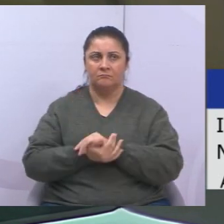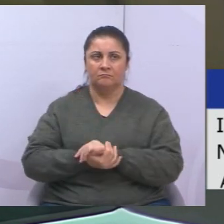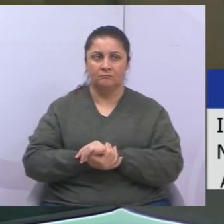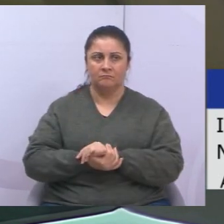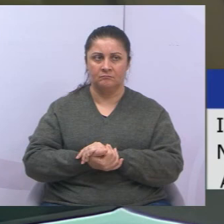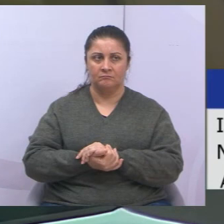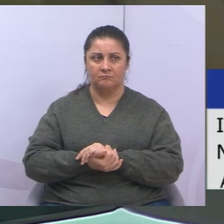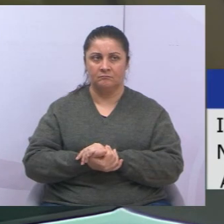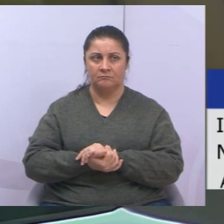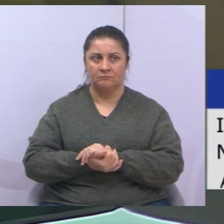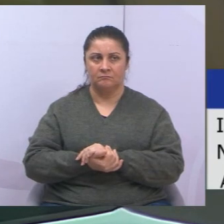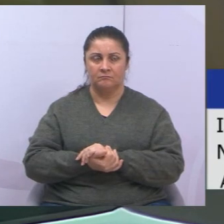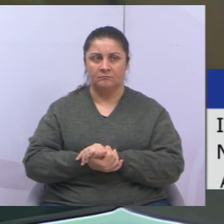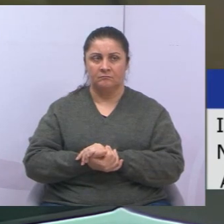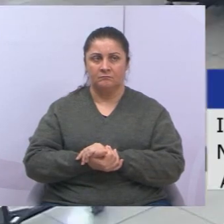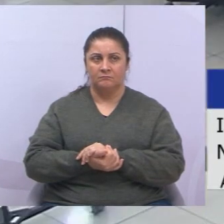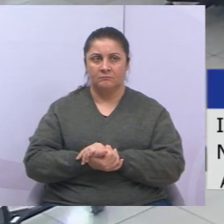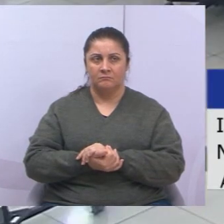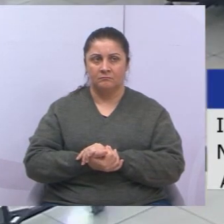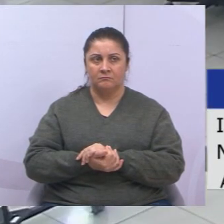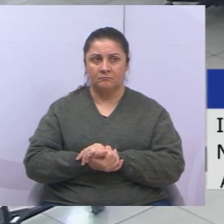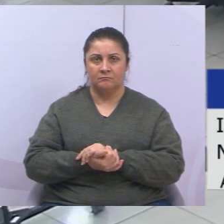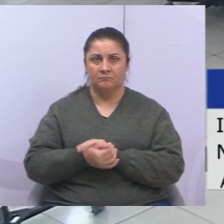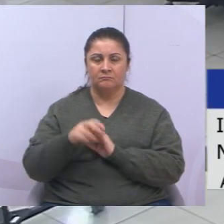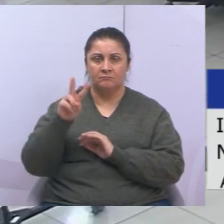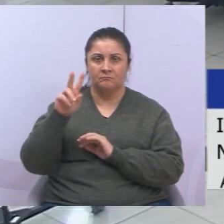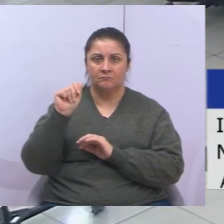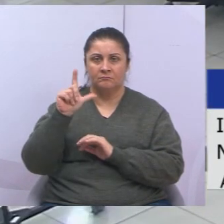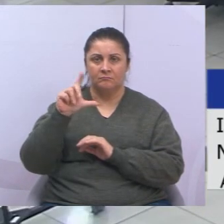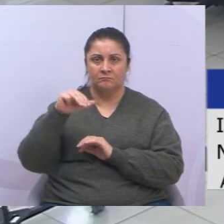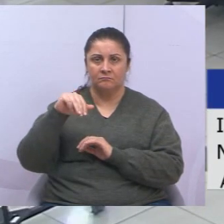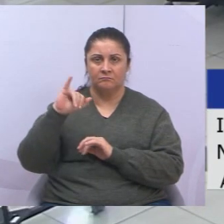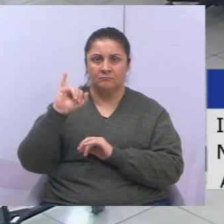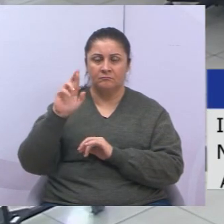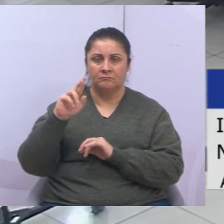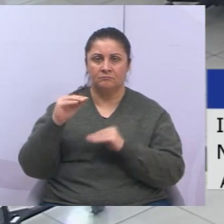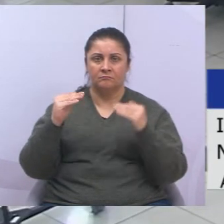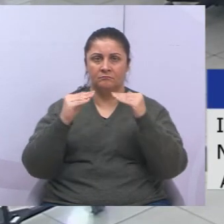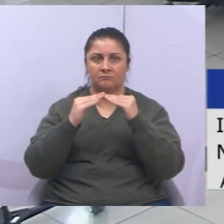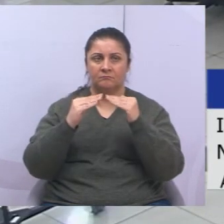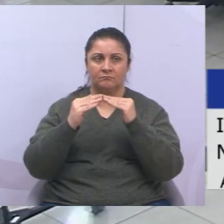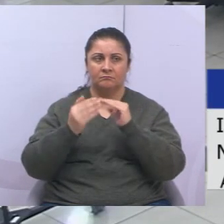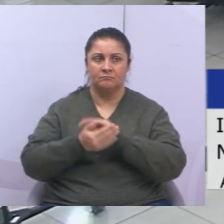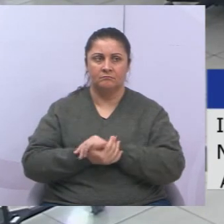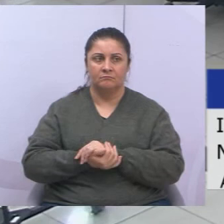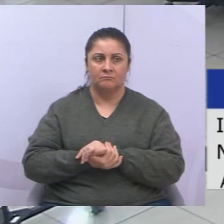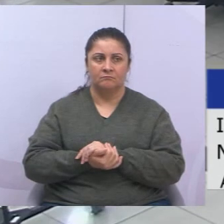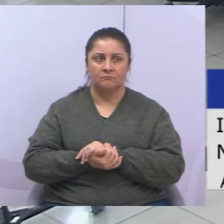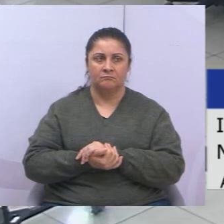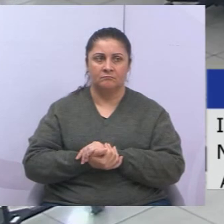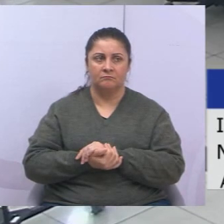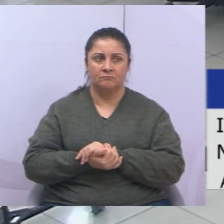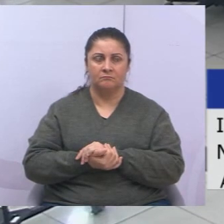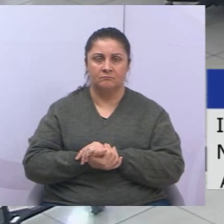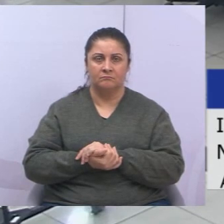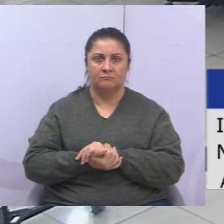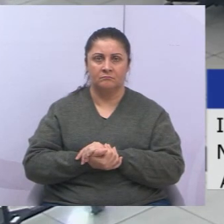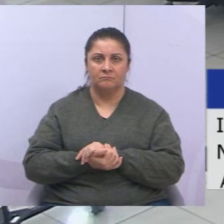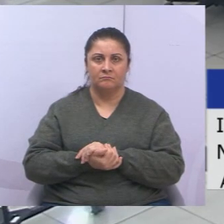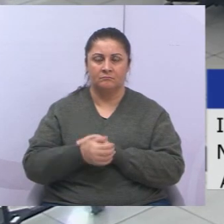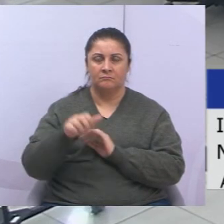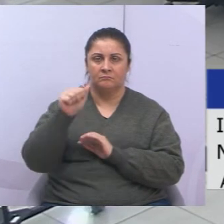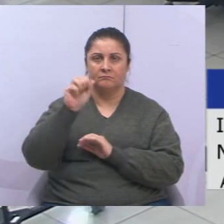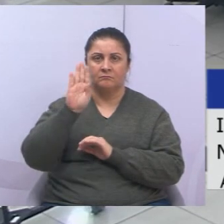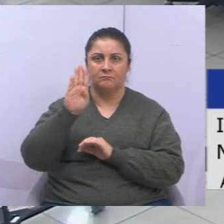favorável. Parabéns. Como vota o vereador Valmir? Meu voto é favorável. Como vota o vereador